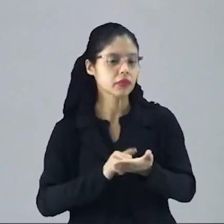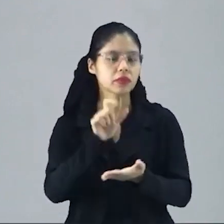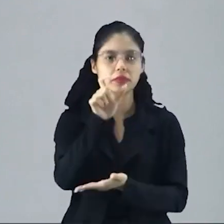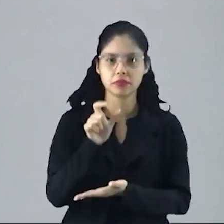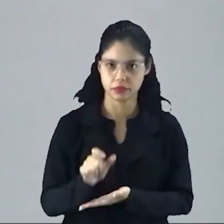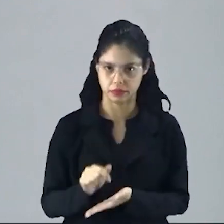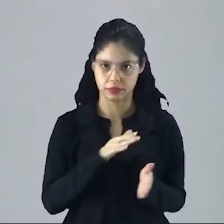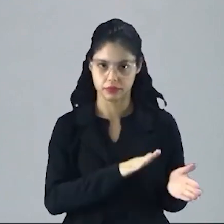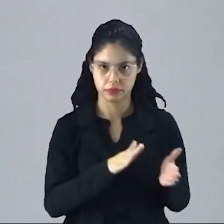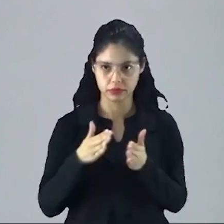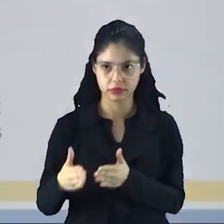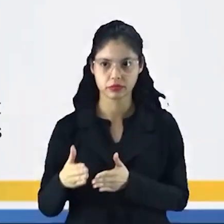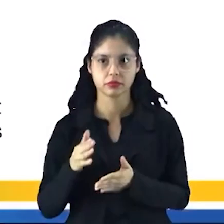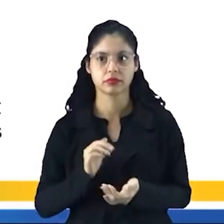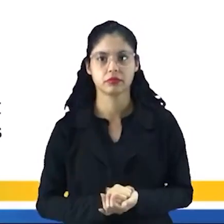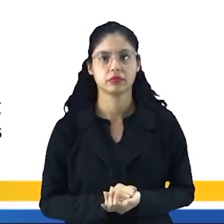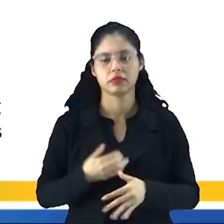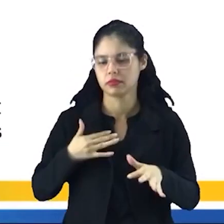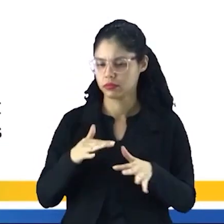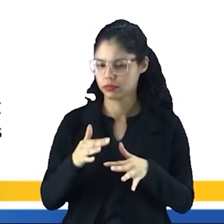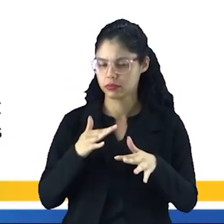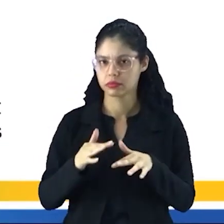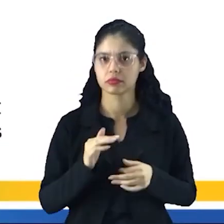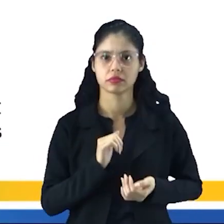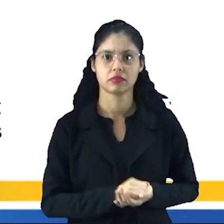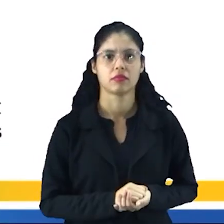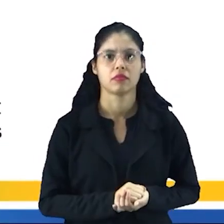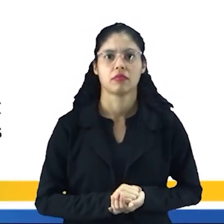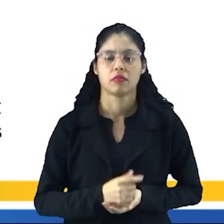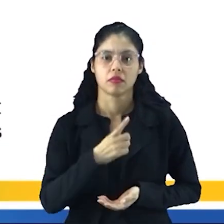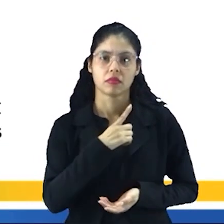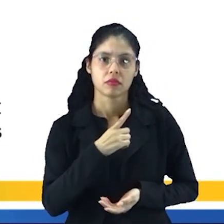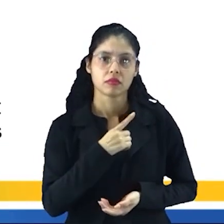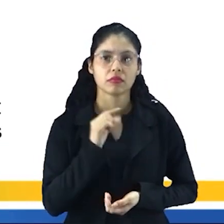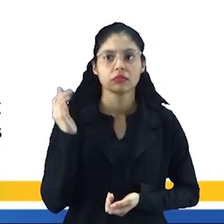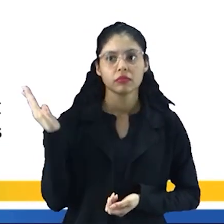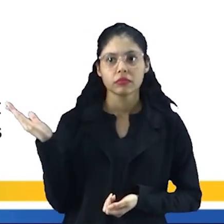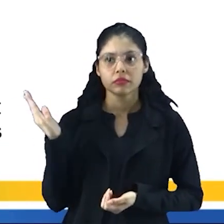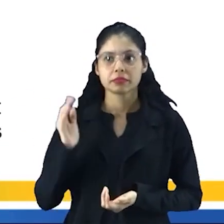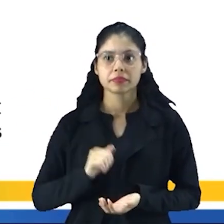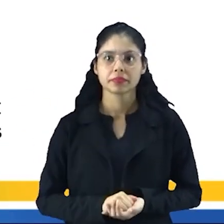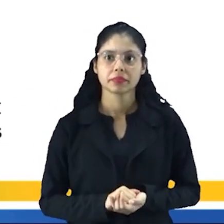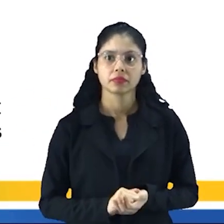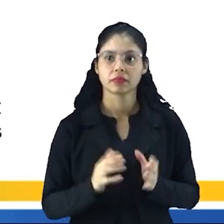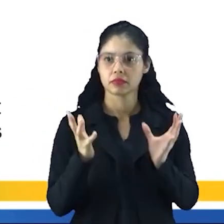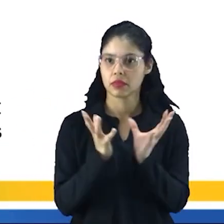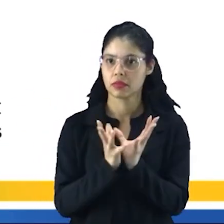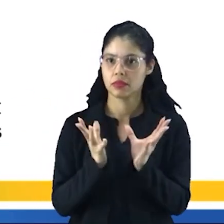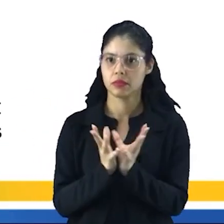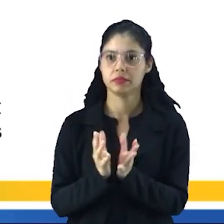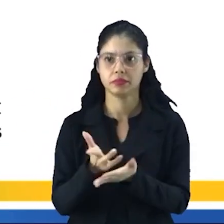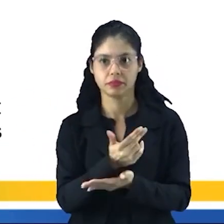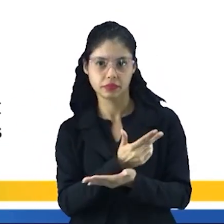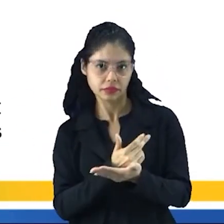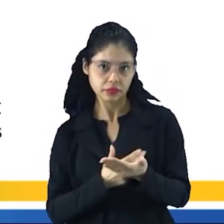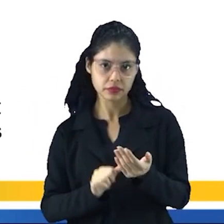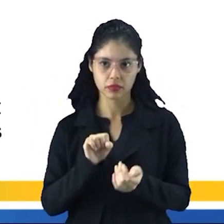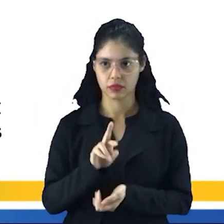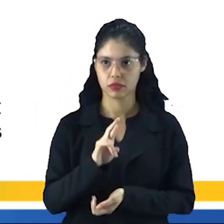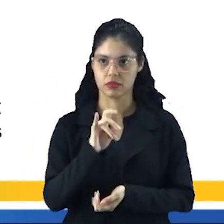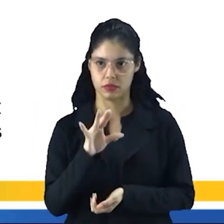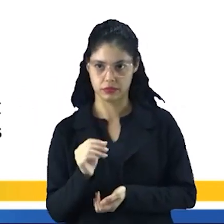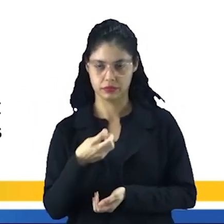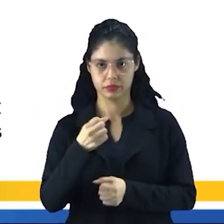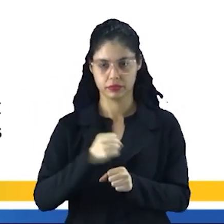artistas, né, que fizeram parte desse movimento. Então, eu tenho aqui um grupo, né, de artistas surrealistas